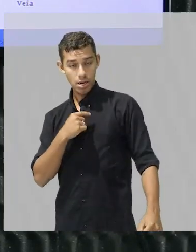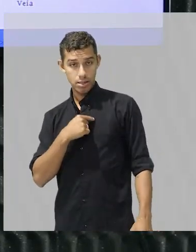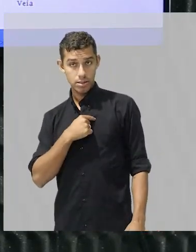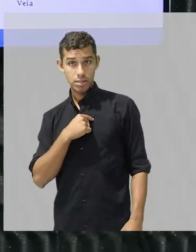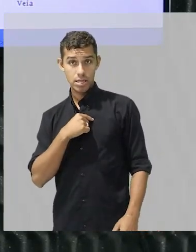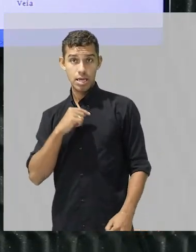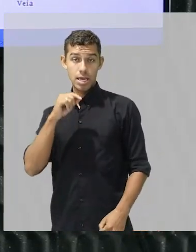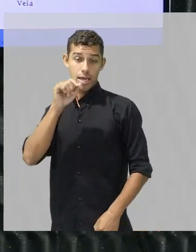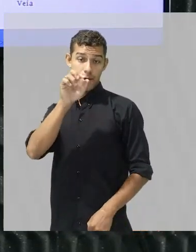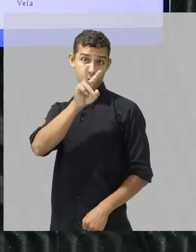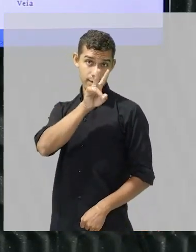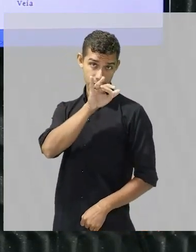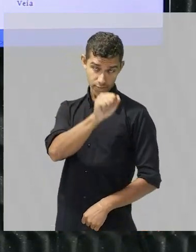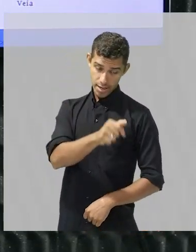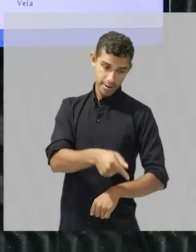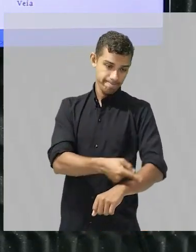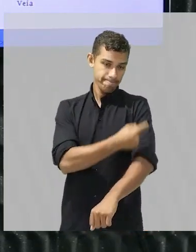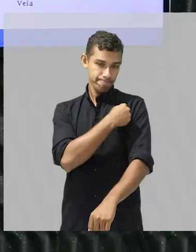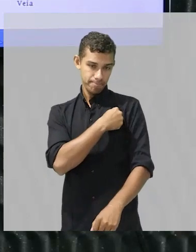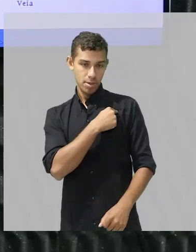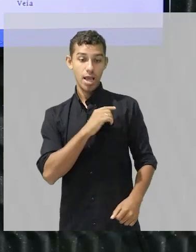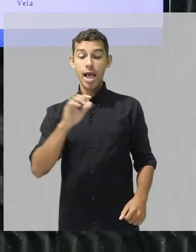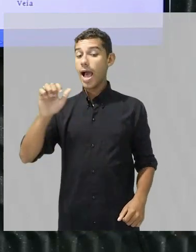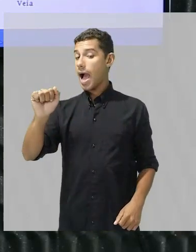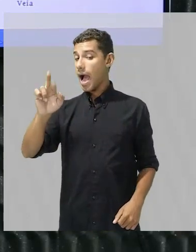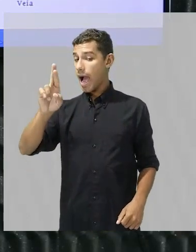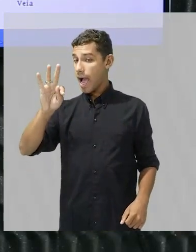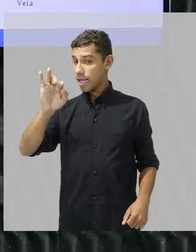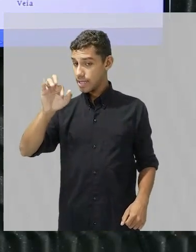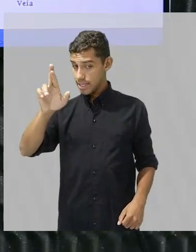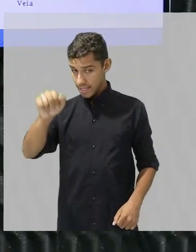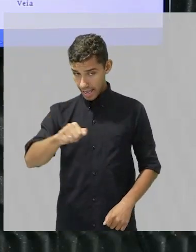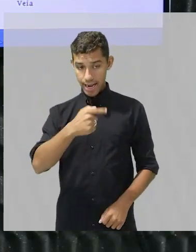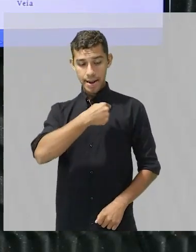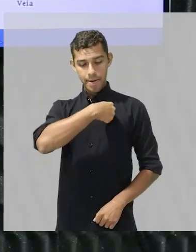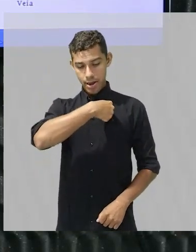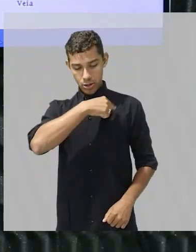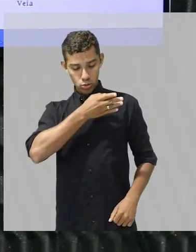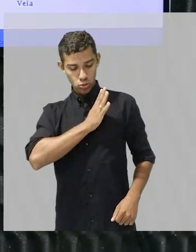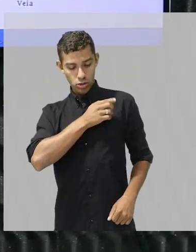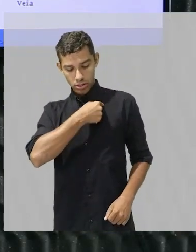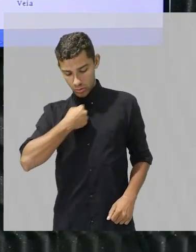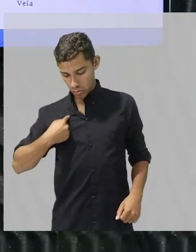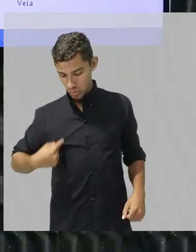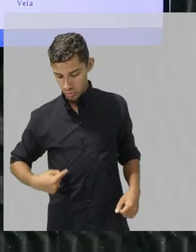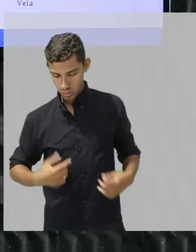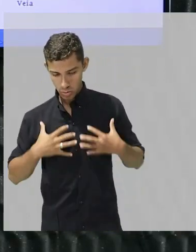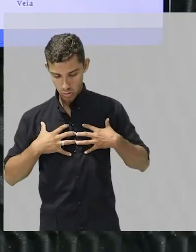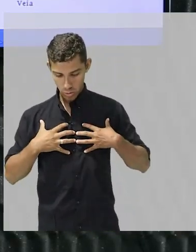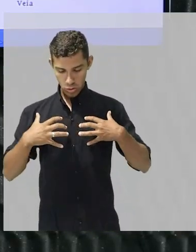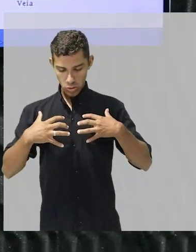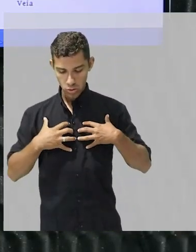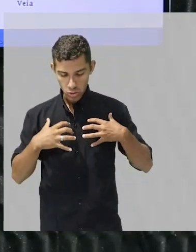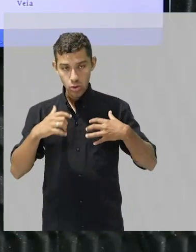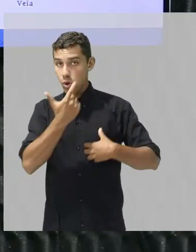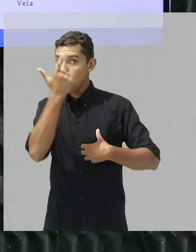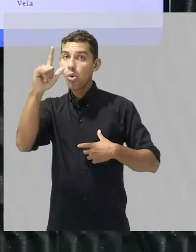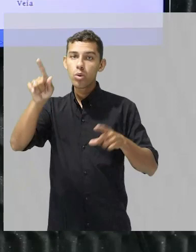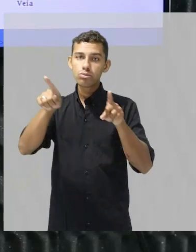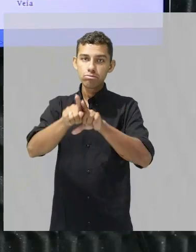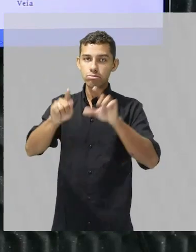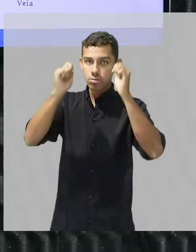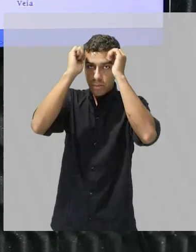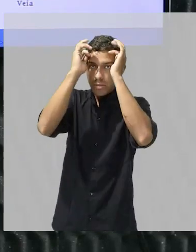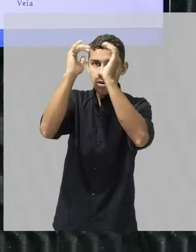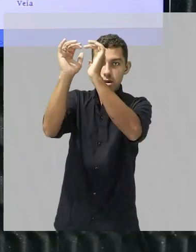do coração para qualquer parte do corpo, tá? Seja para os pulmões ou para outros órgãos do nosso